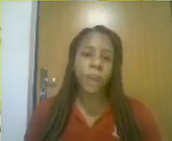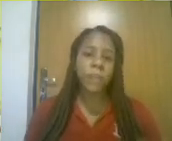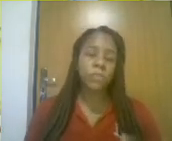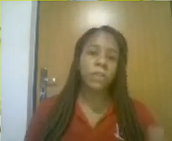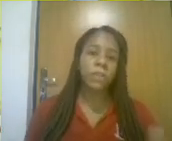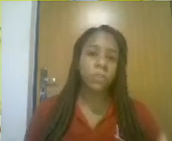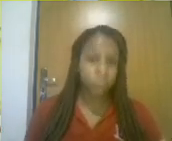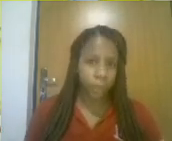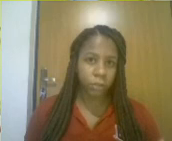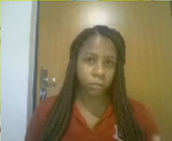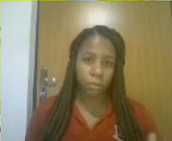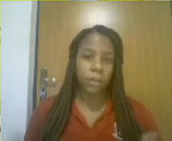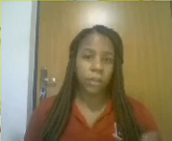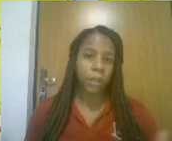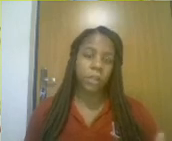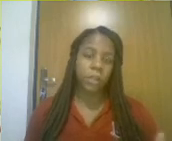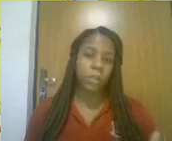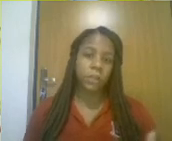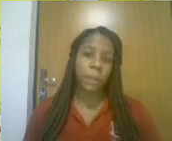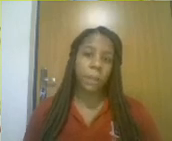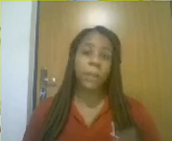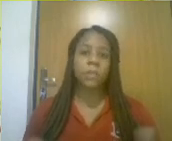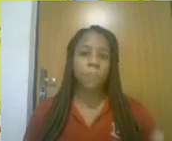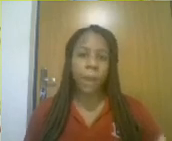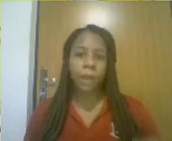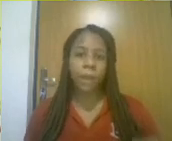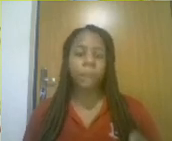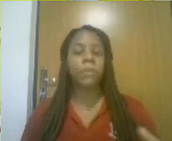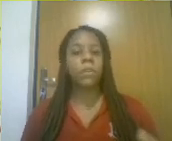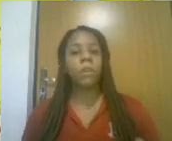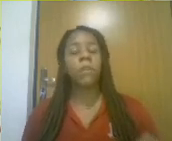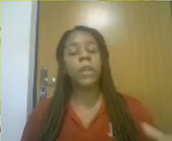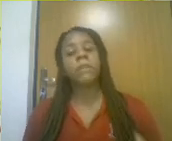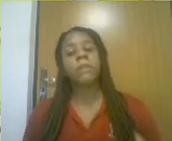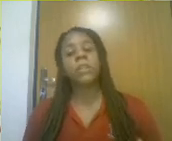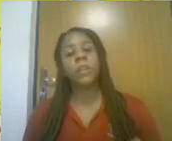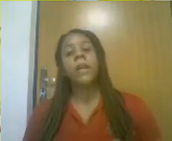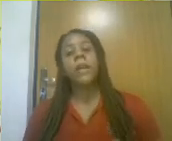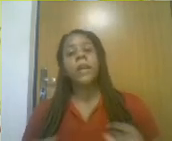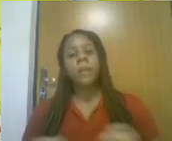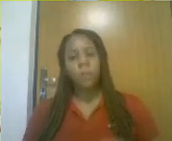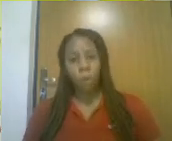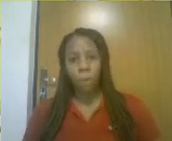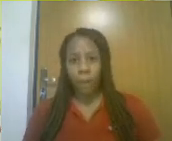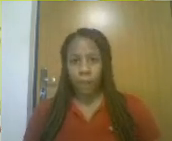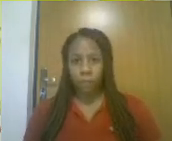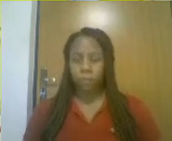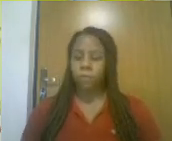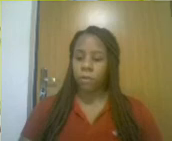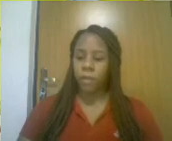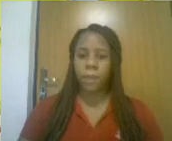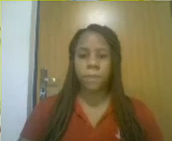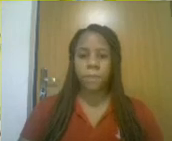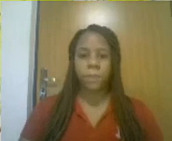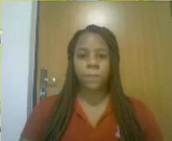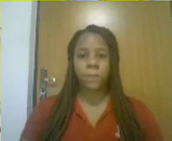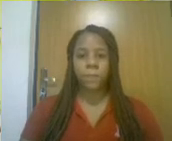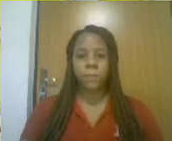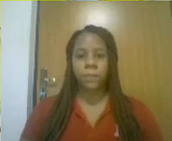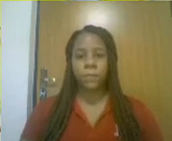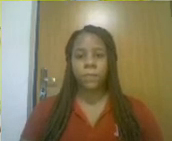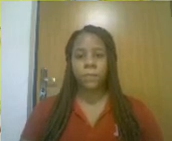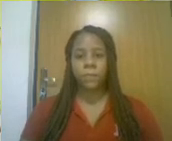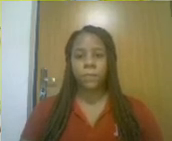3 frases, não vai ser um texto. 3 linhas vai ser apenas um parágrafo, então ele ainda vai estar incompleto, ok?